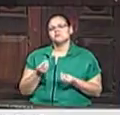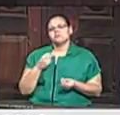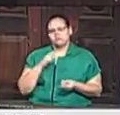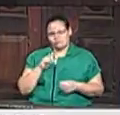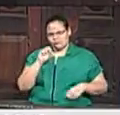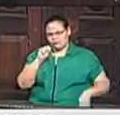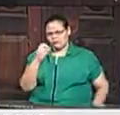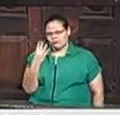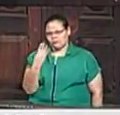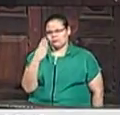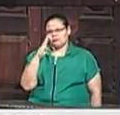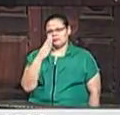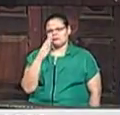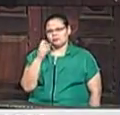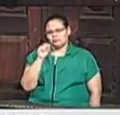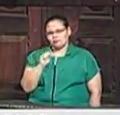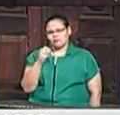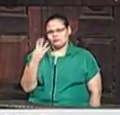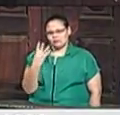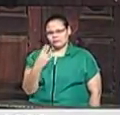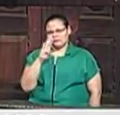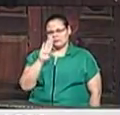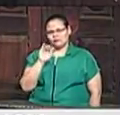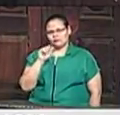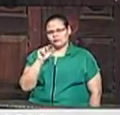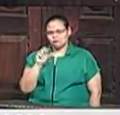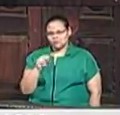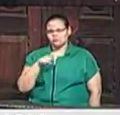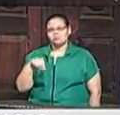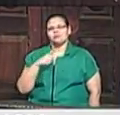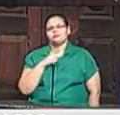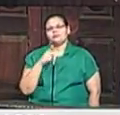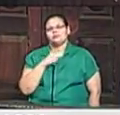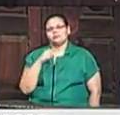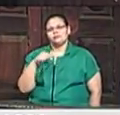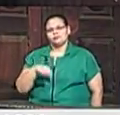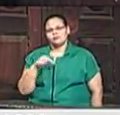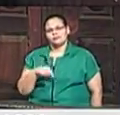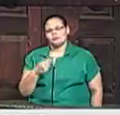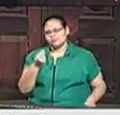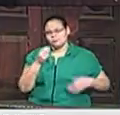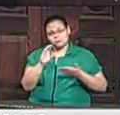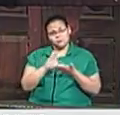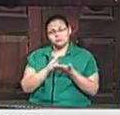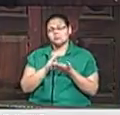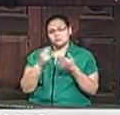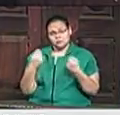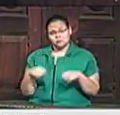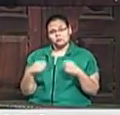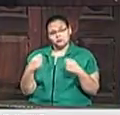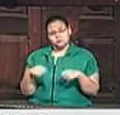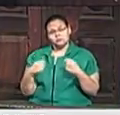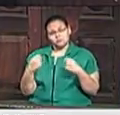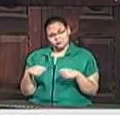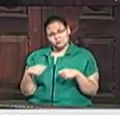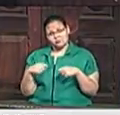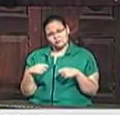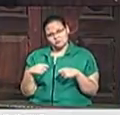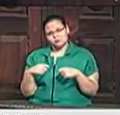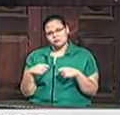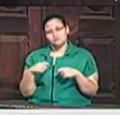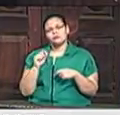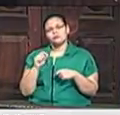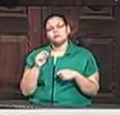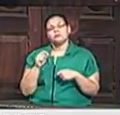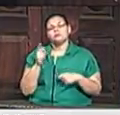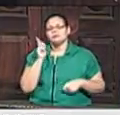com 84 bilhões, já teríamos aqui recursos suficientes